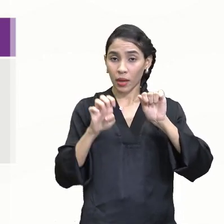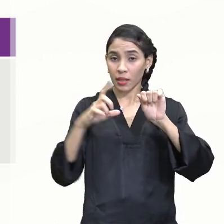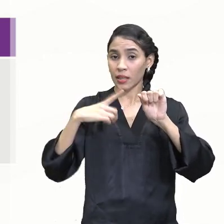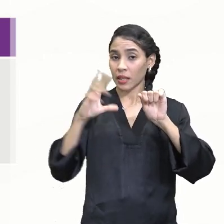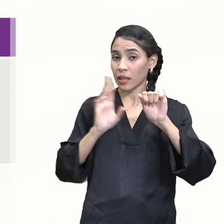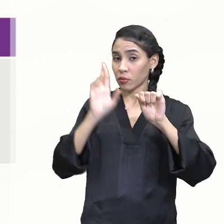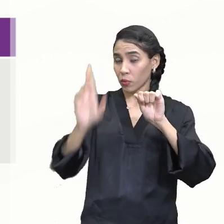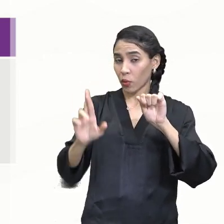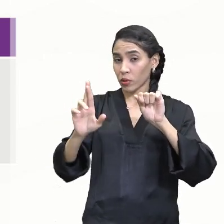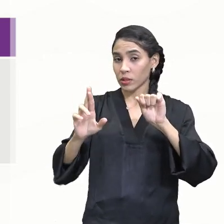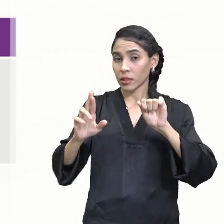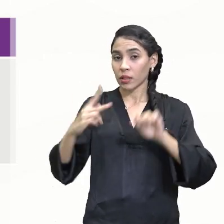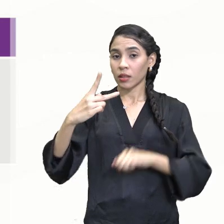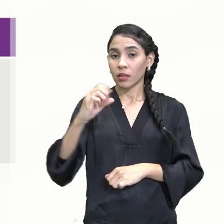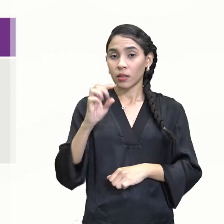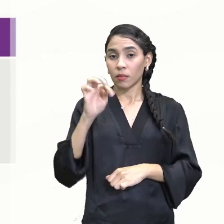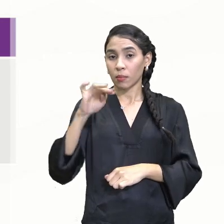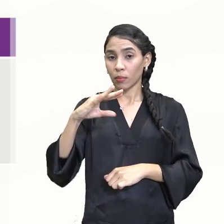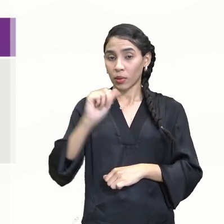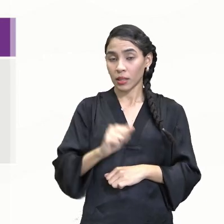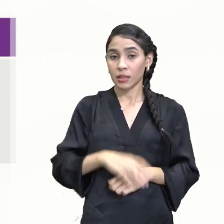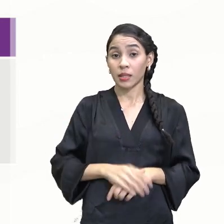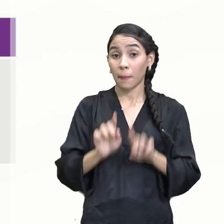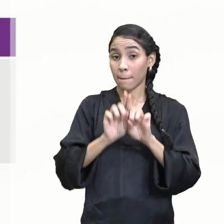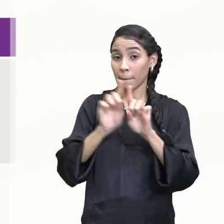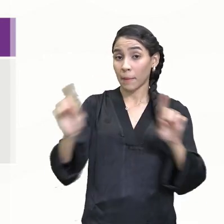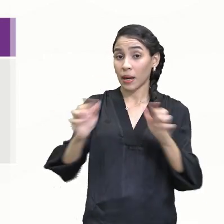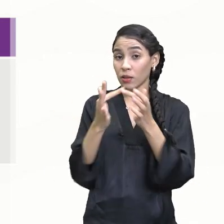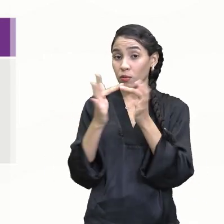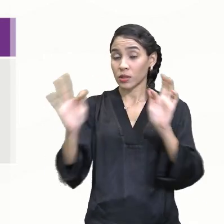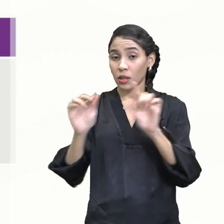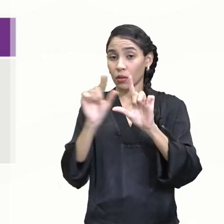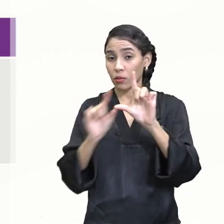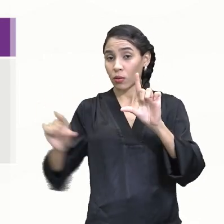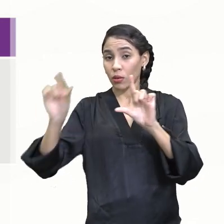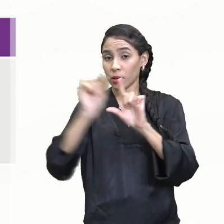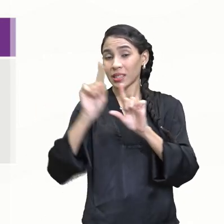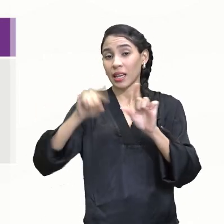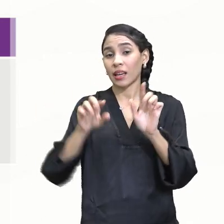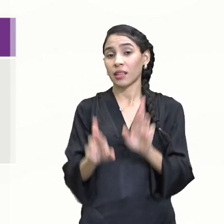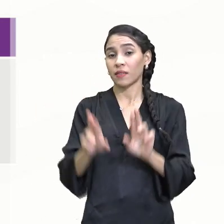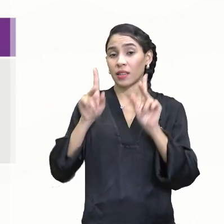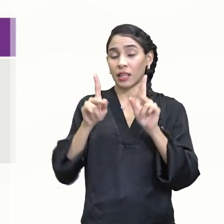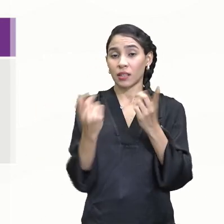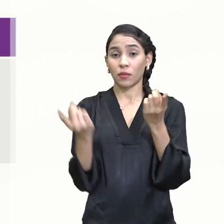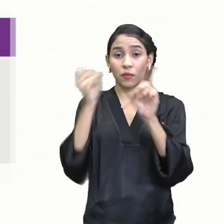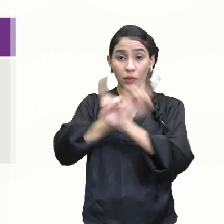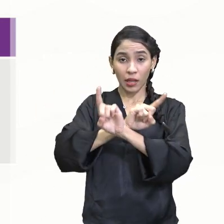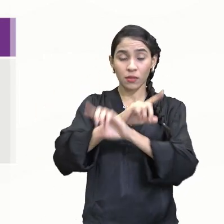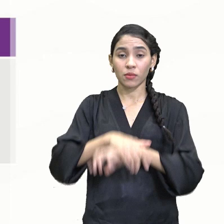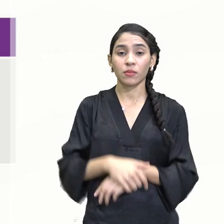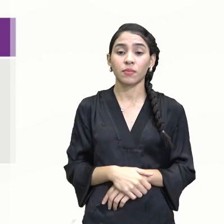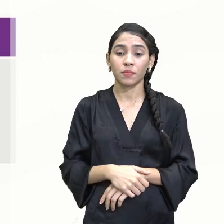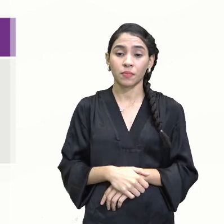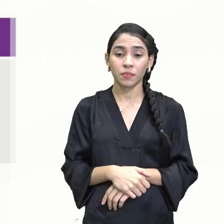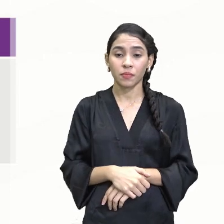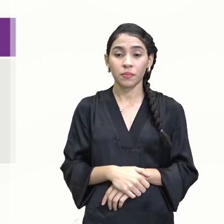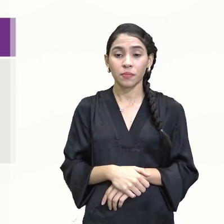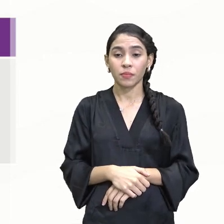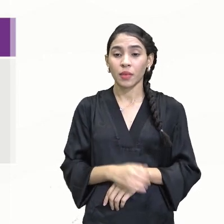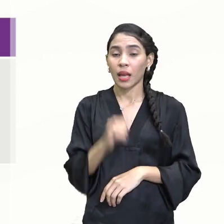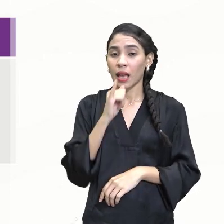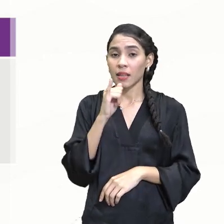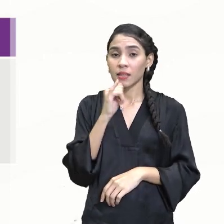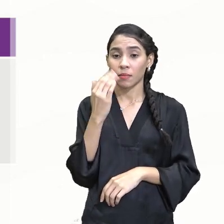nossa potência. No logaritmo, a gente faz exatamente o inverso. Então, a gente vai partir